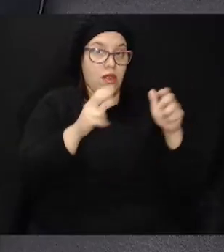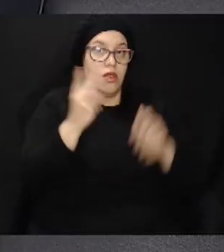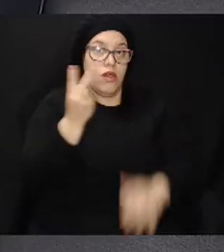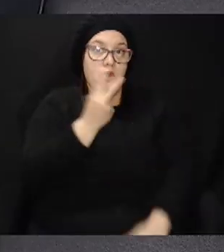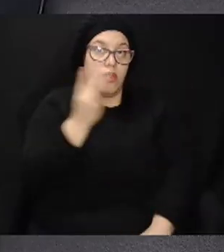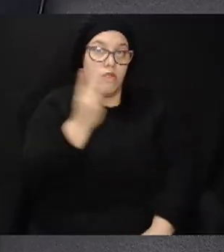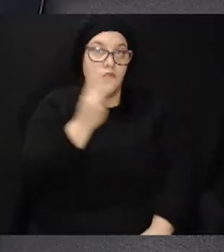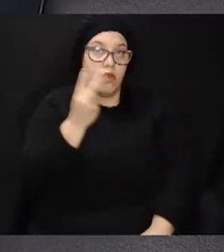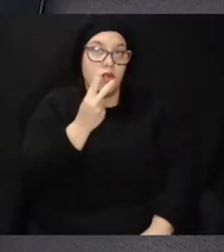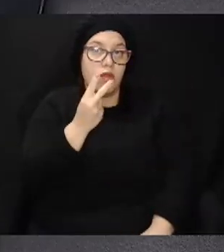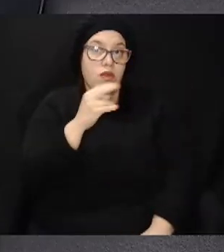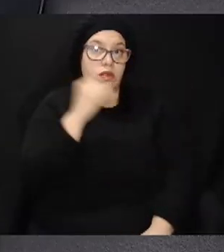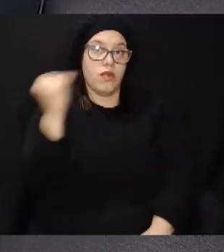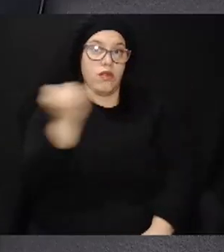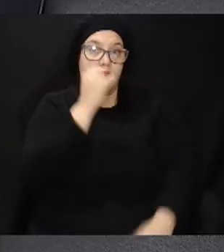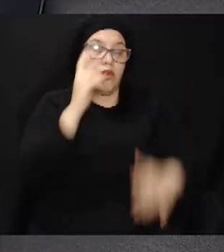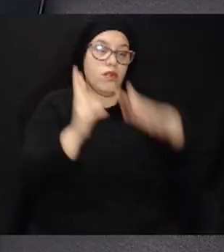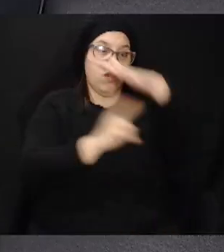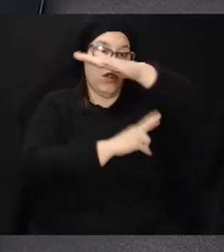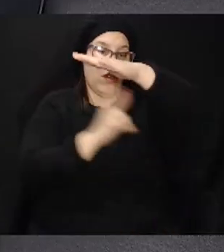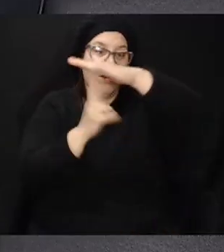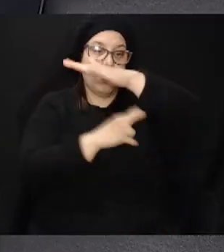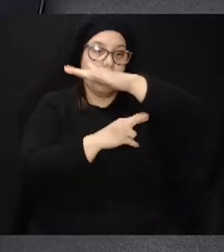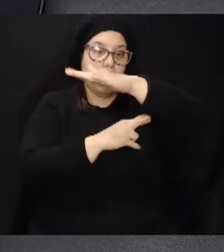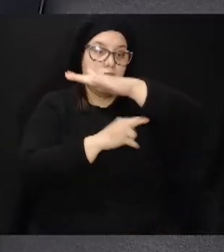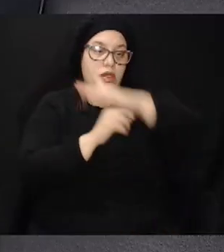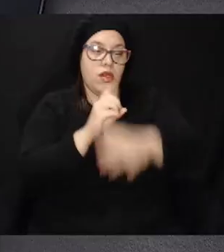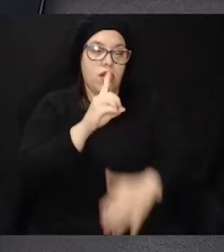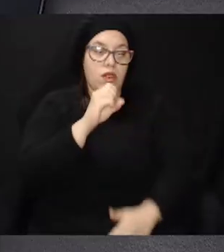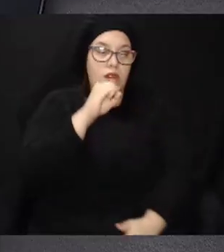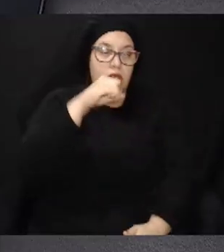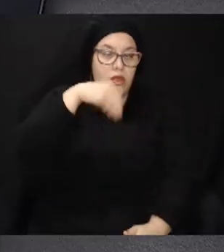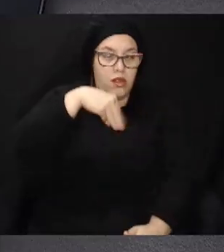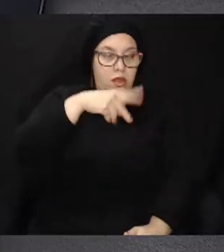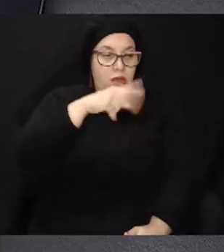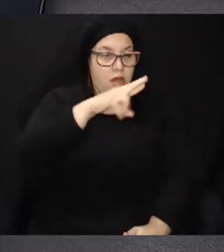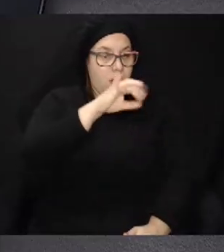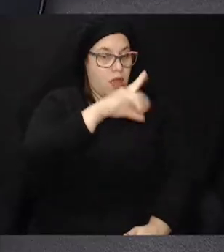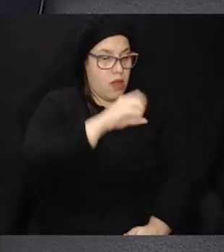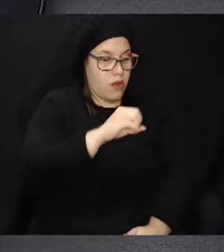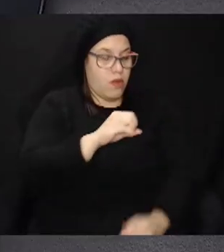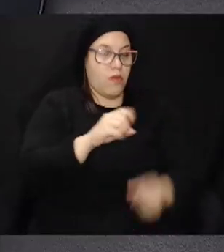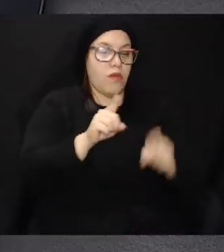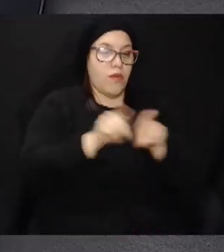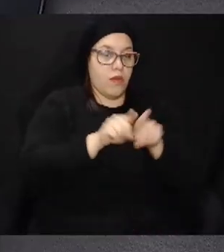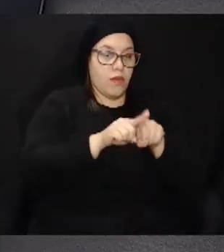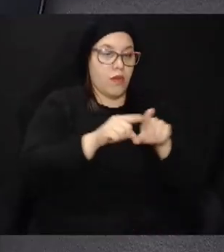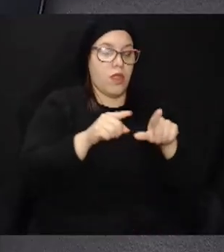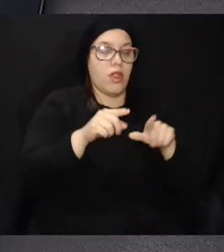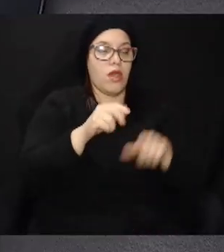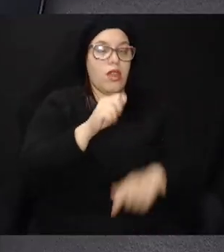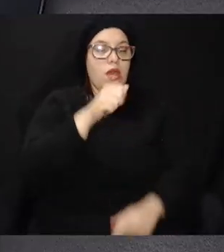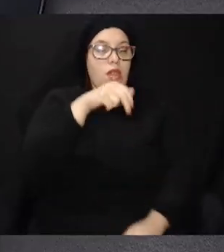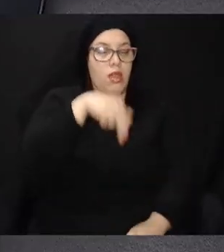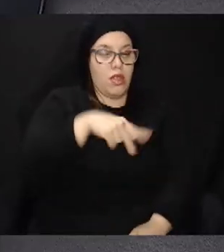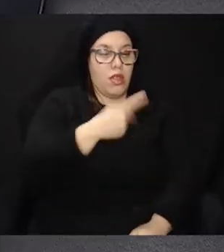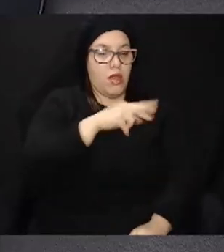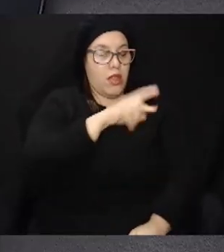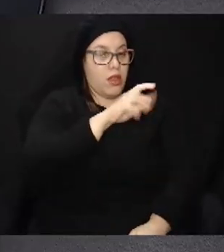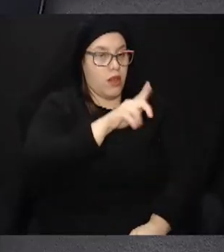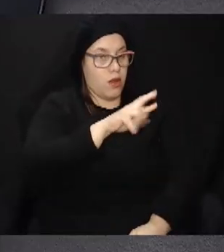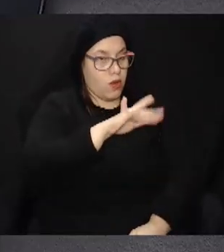mais importantes rodovias do país, que é a rodovia Dom Pedro e a rodovia Anhanguera. E uma comunidade, né, que